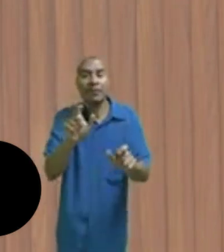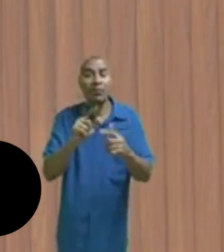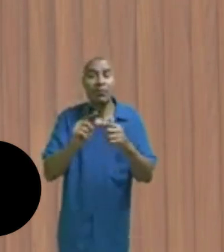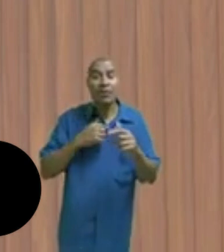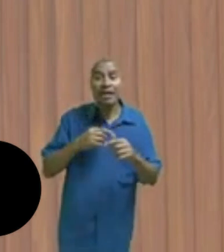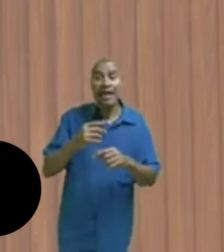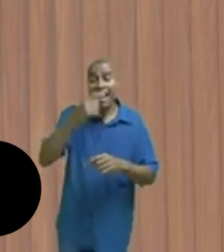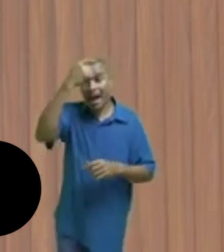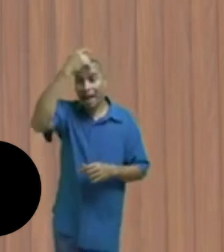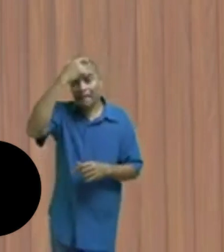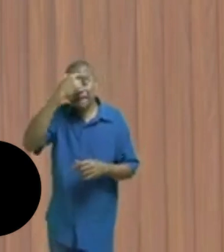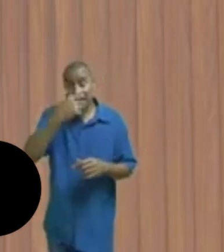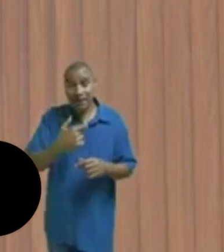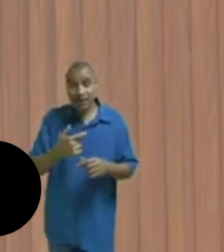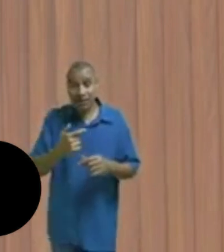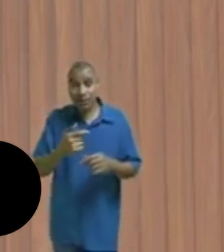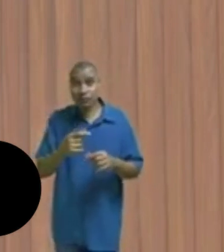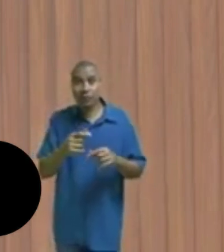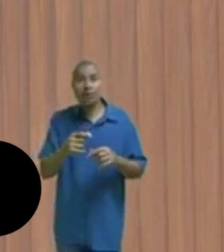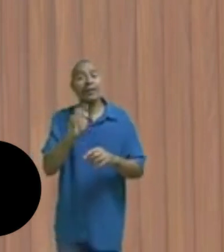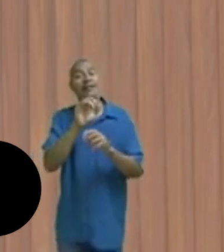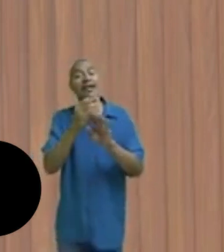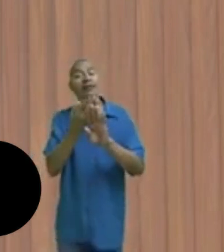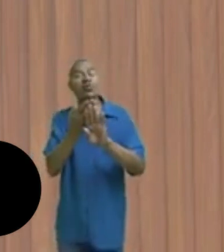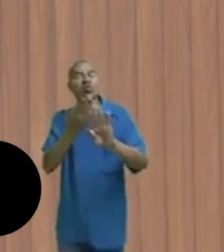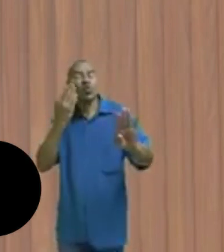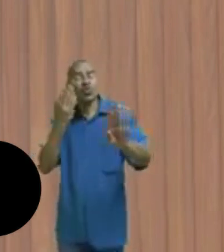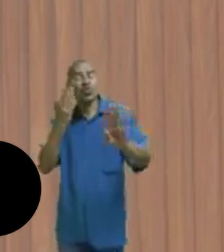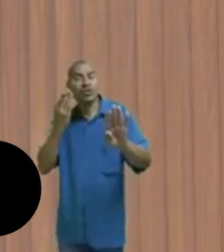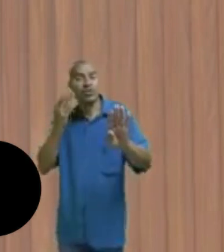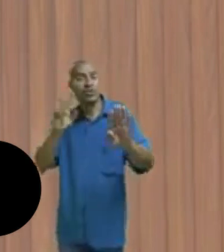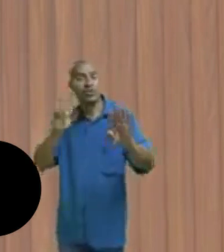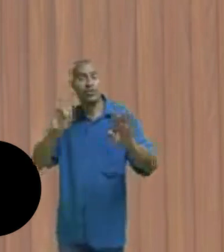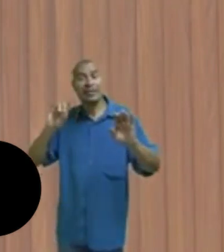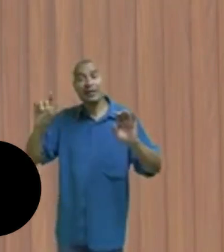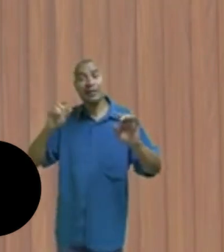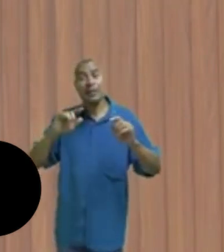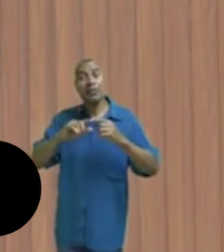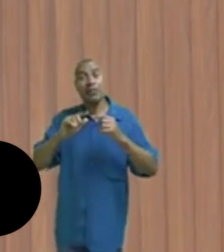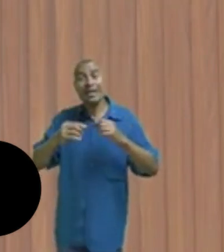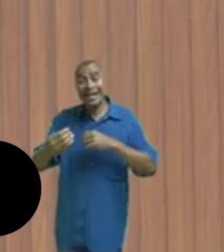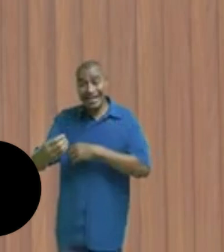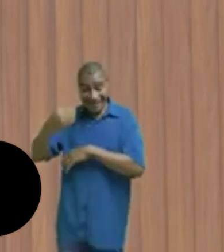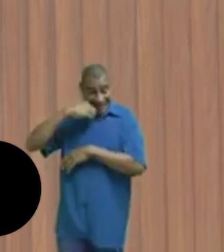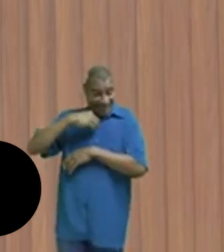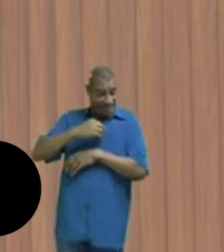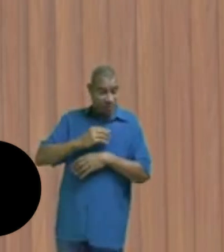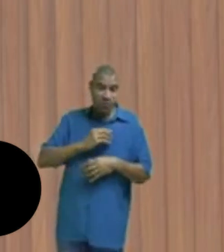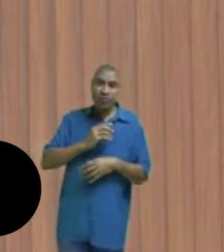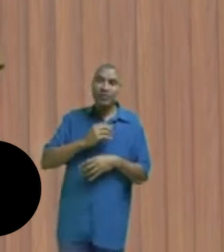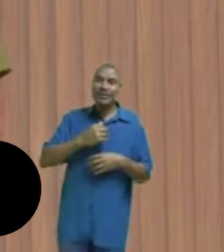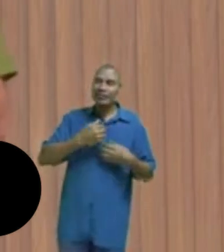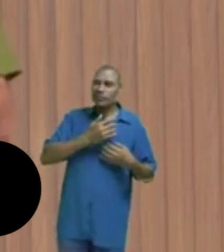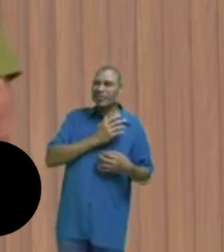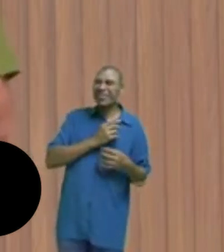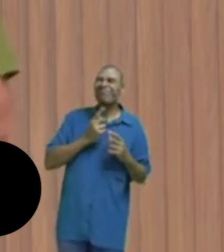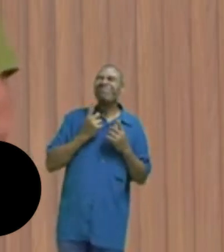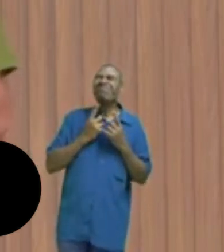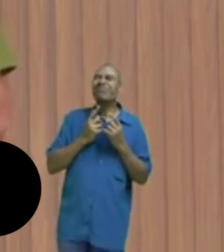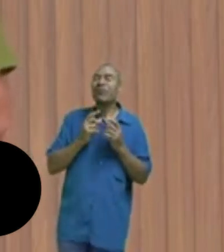perdida, está desconectada com o Criador, ainda que no seu interior exista um desejo de